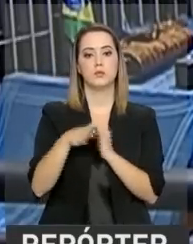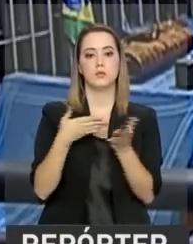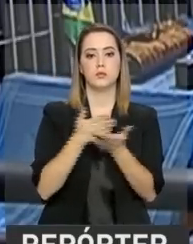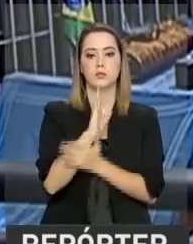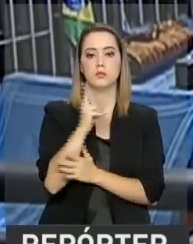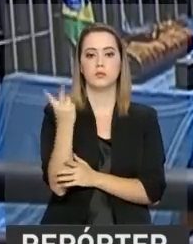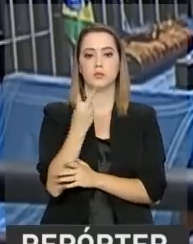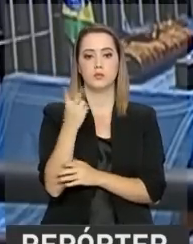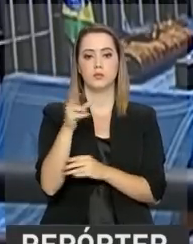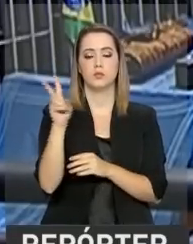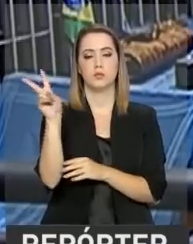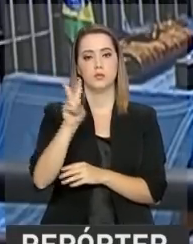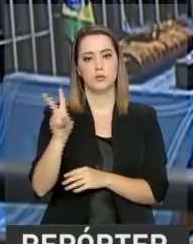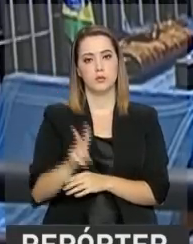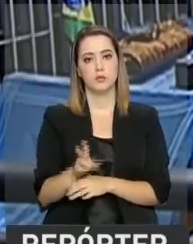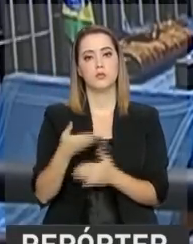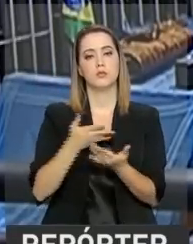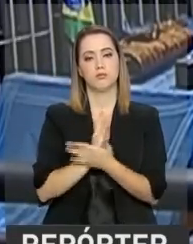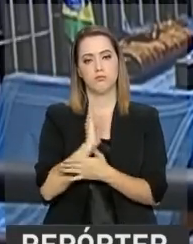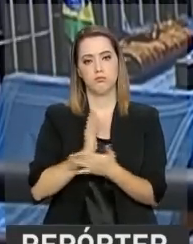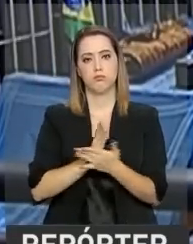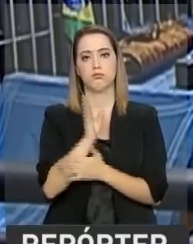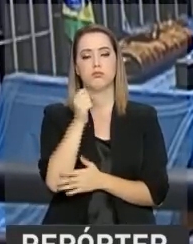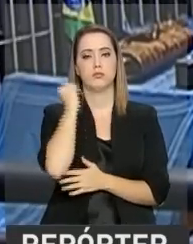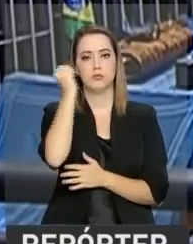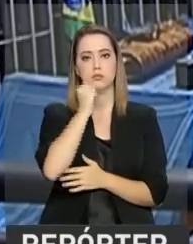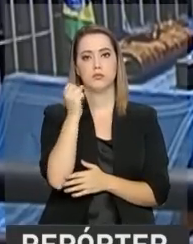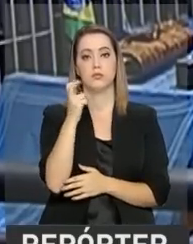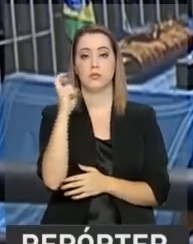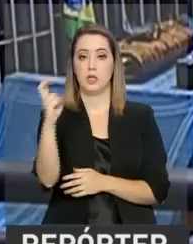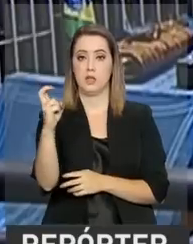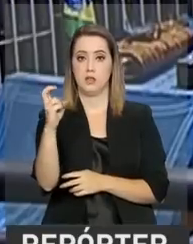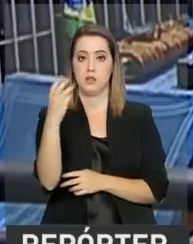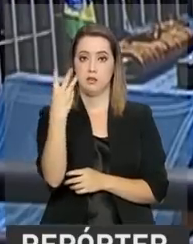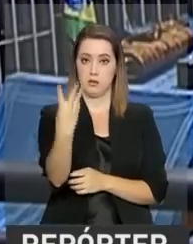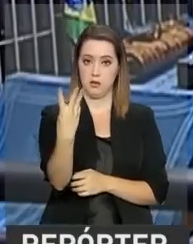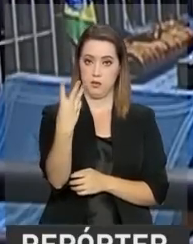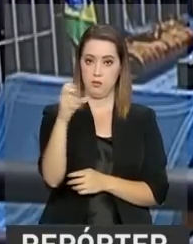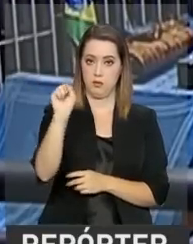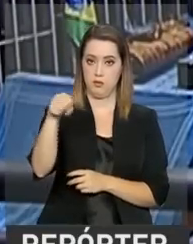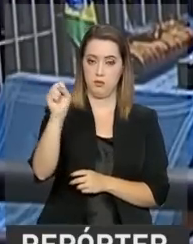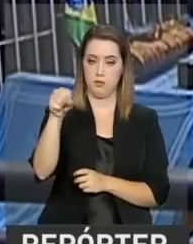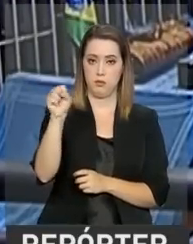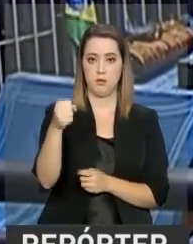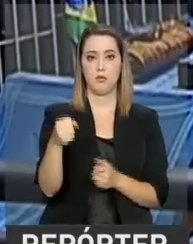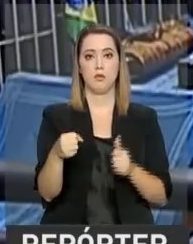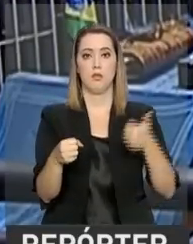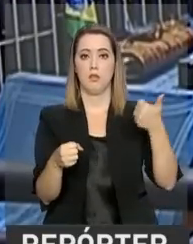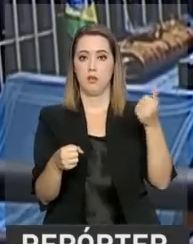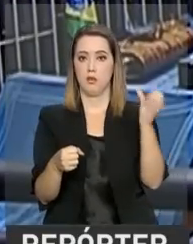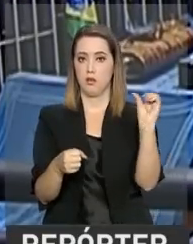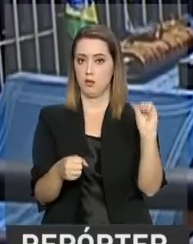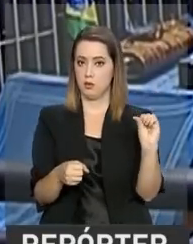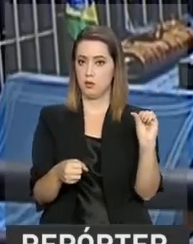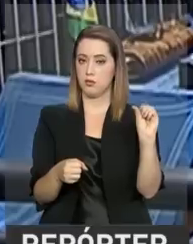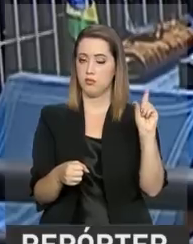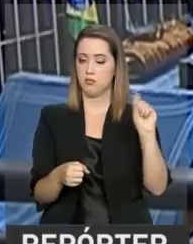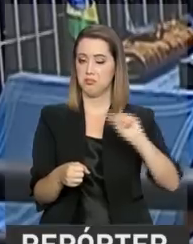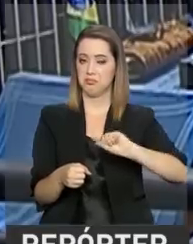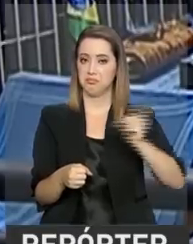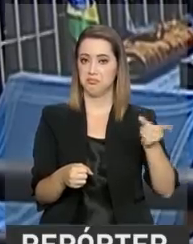em segundo turno pelos senadores. O placar foi de 53 votos favoráveis e 16